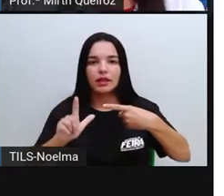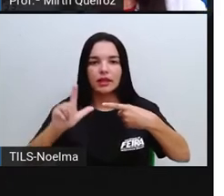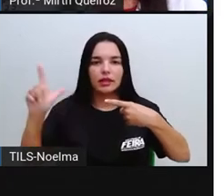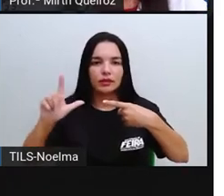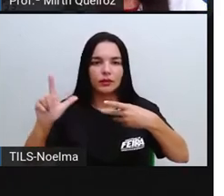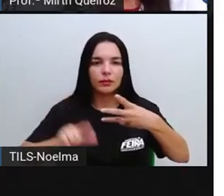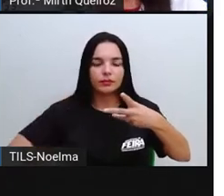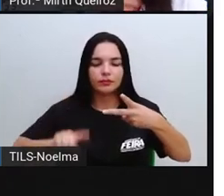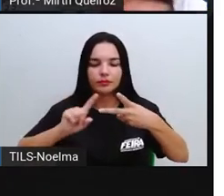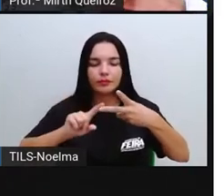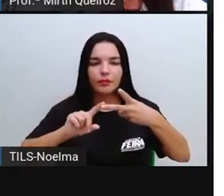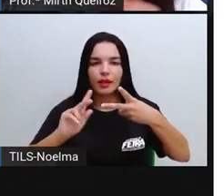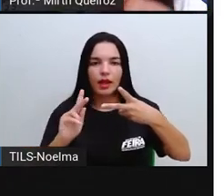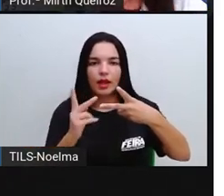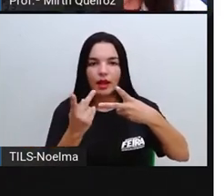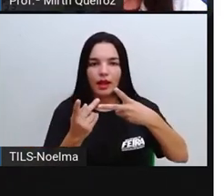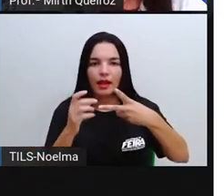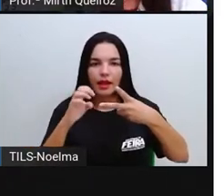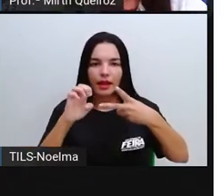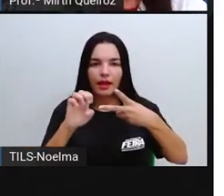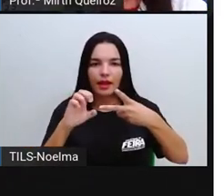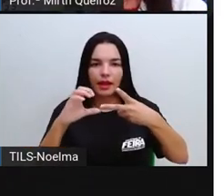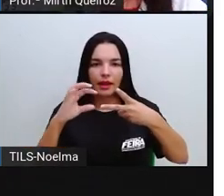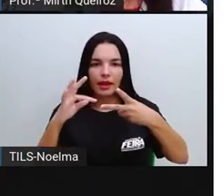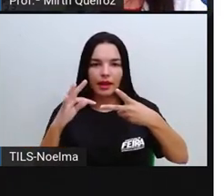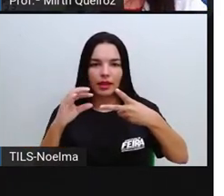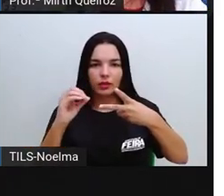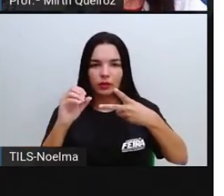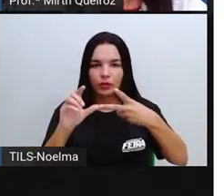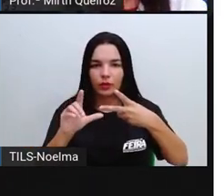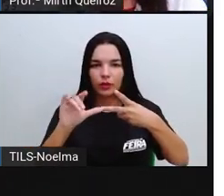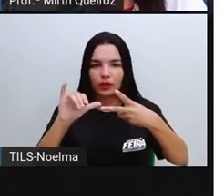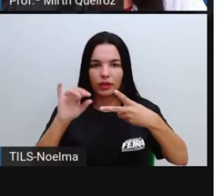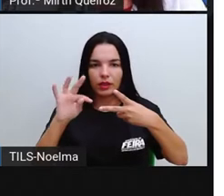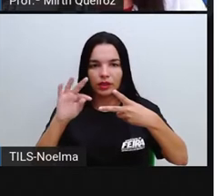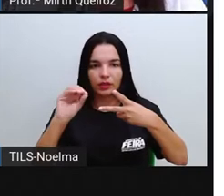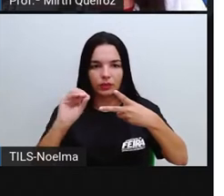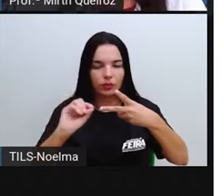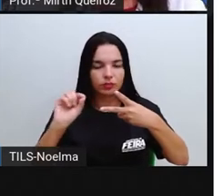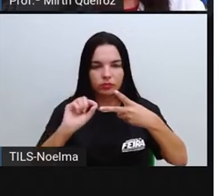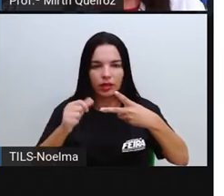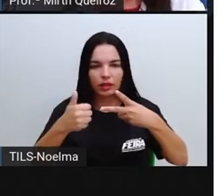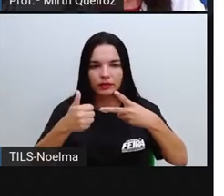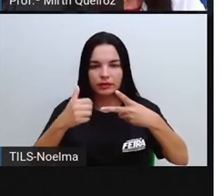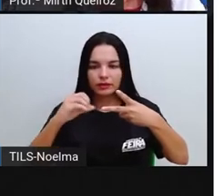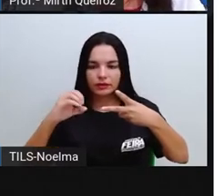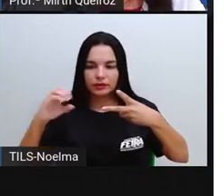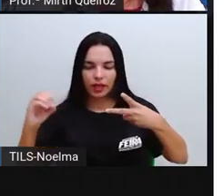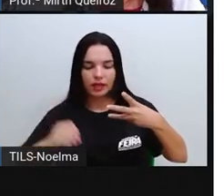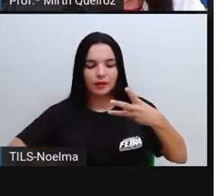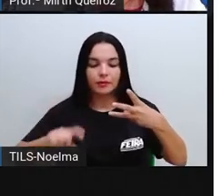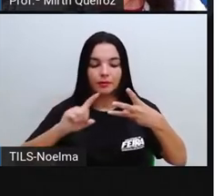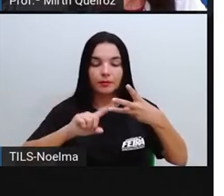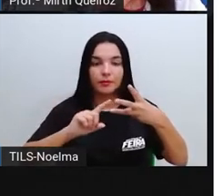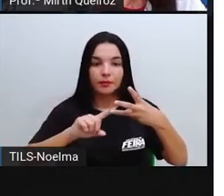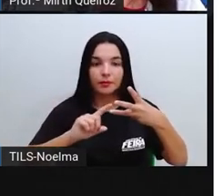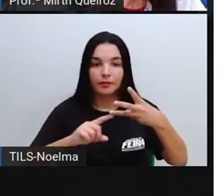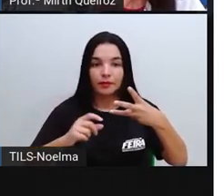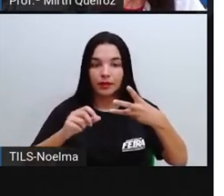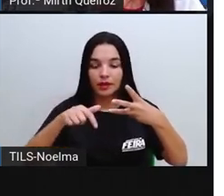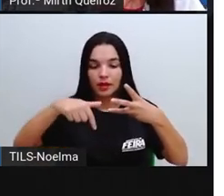que são os múltiplos, são aqueles que são superiores. Por que que a gente fala múltiplos e submúltiplos, né? Para a gente achar aí os